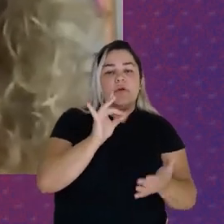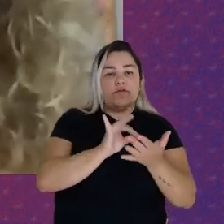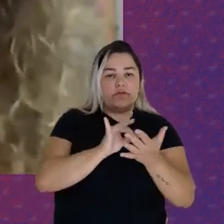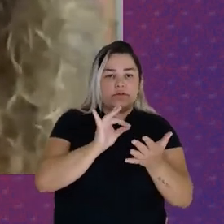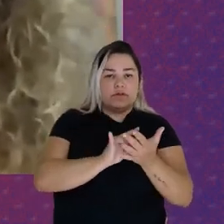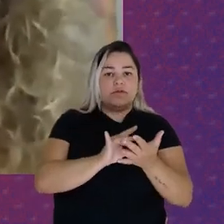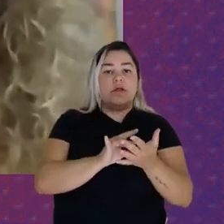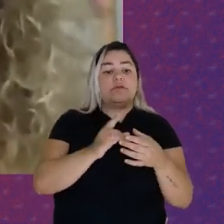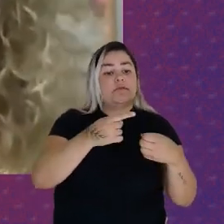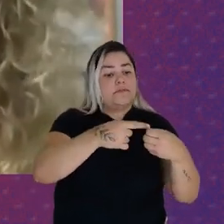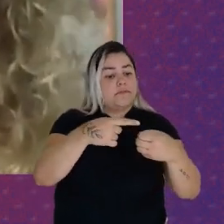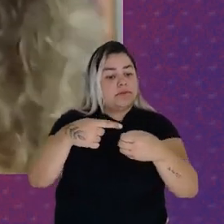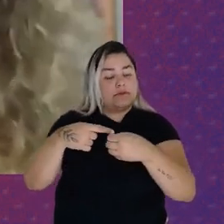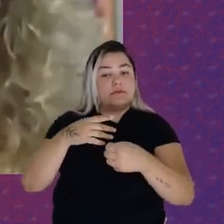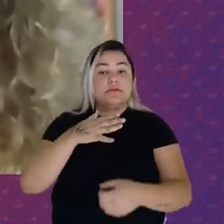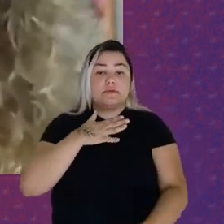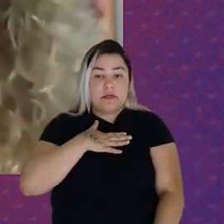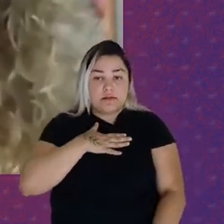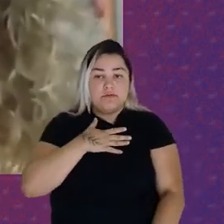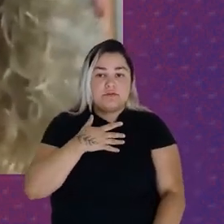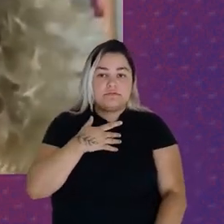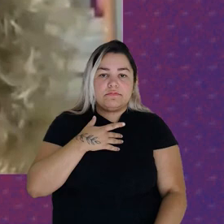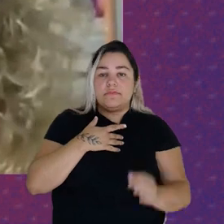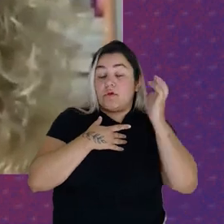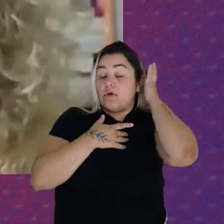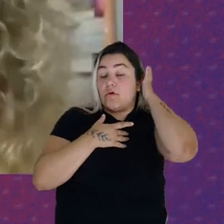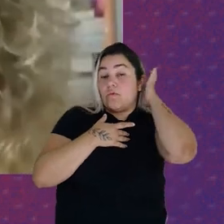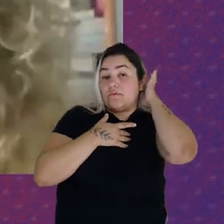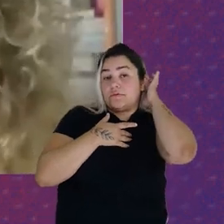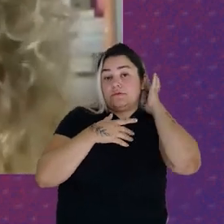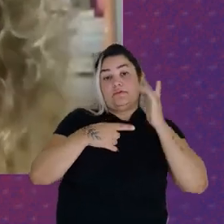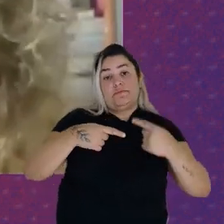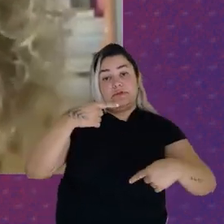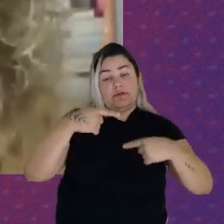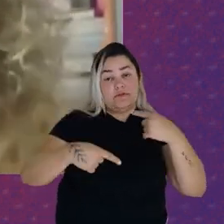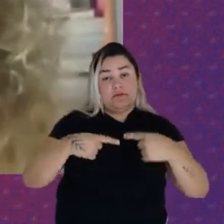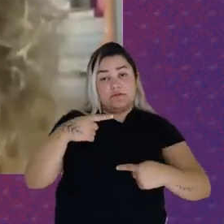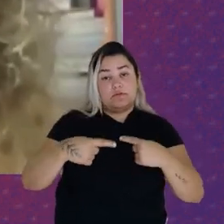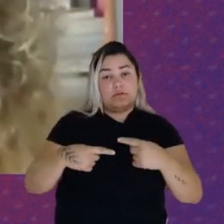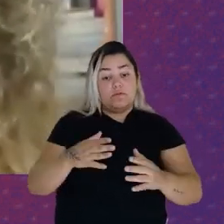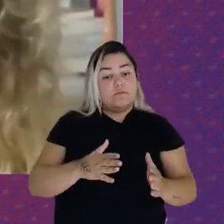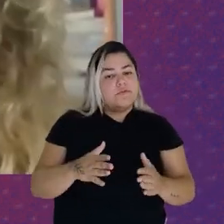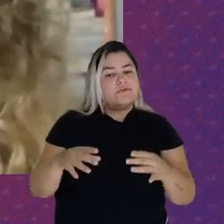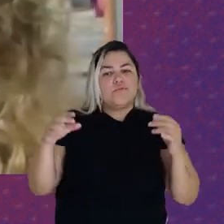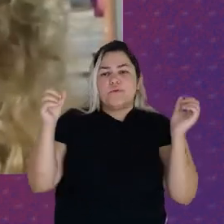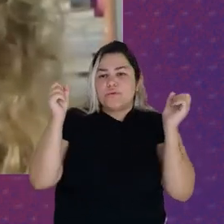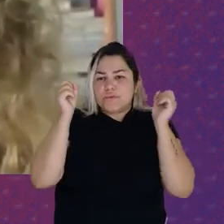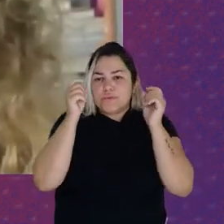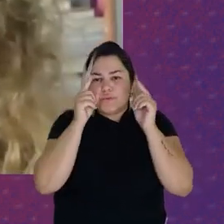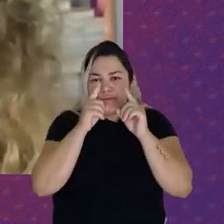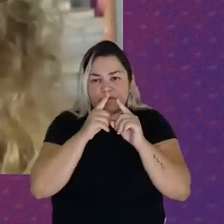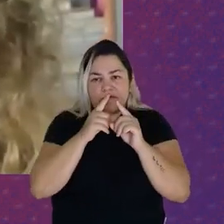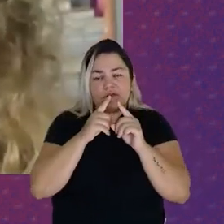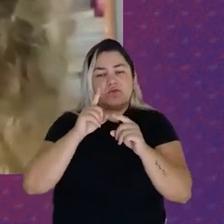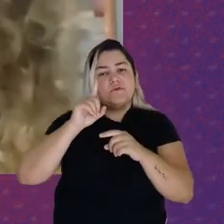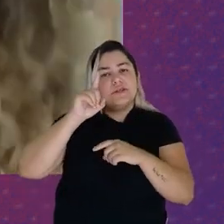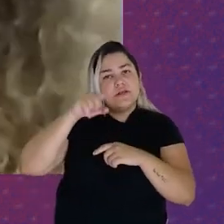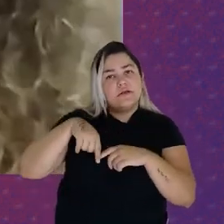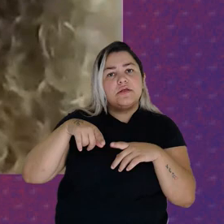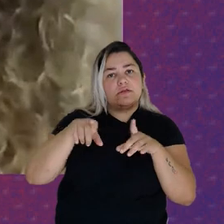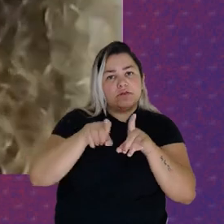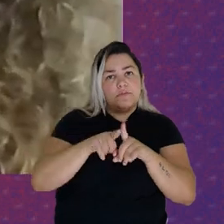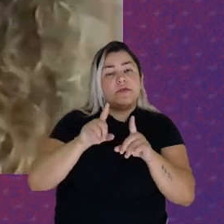minha cidade aqui de Vitória. Quando eu disputei a eleição, eu achei que o processo mais difícil seria, de fato,